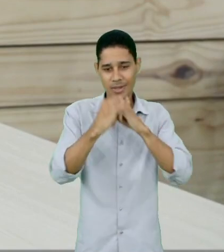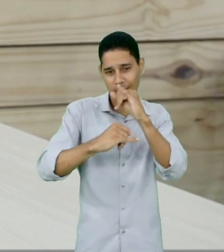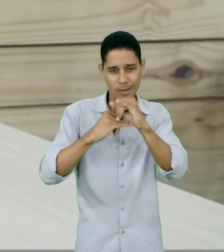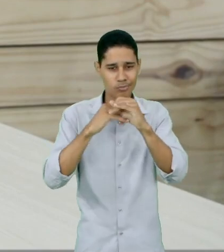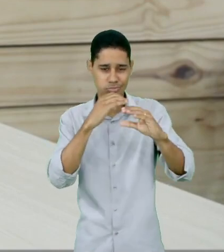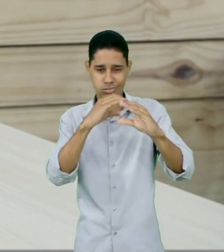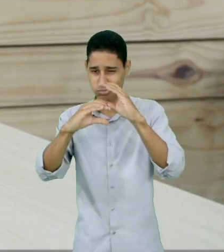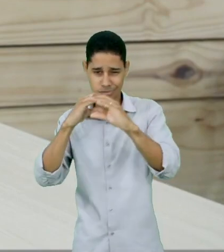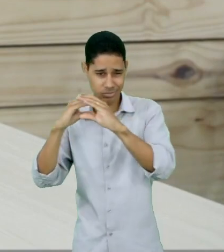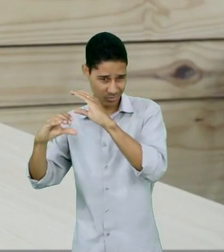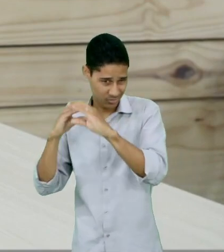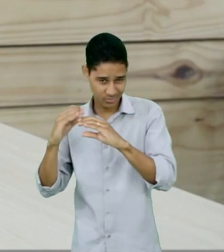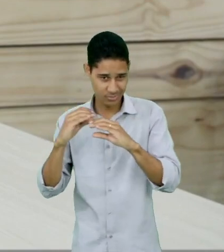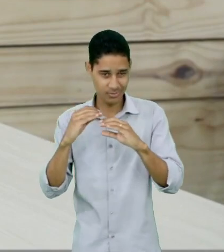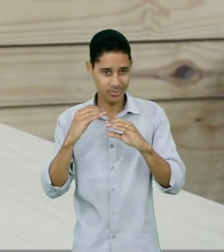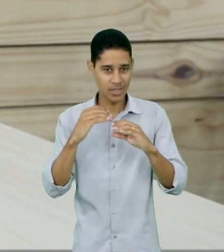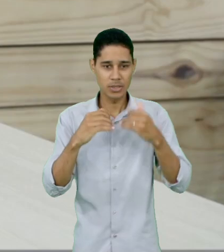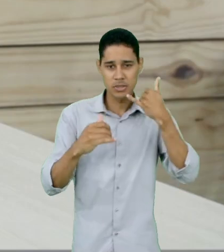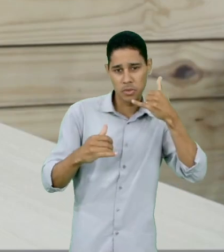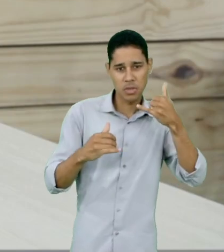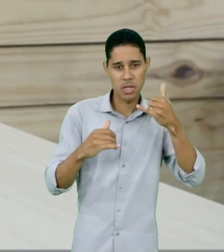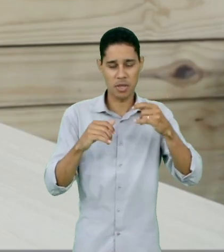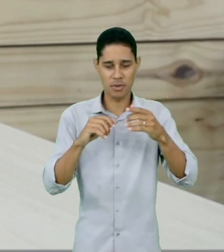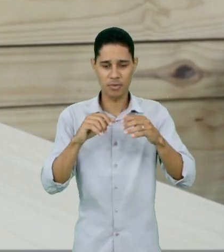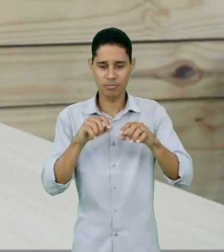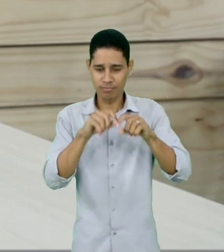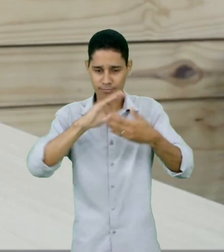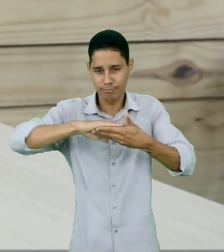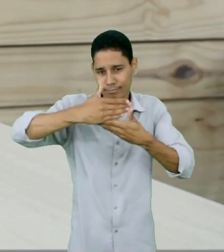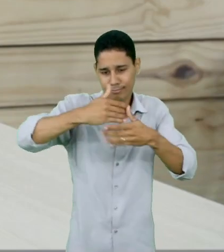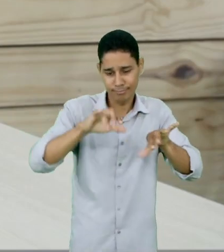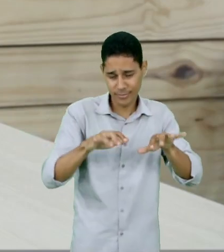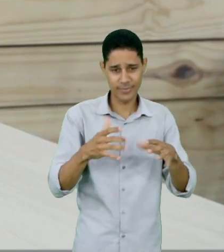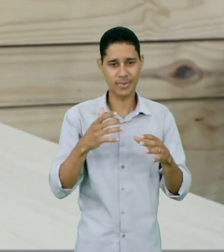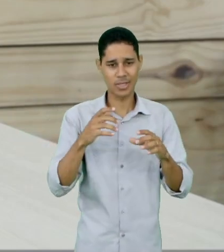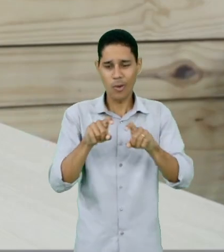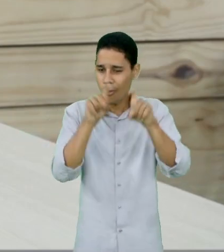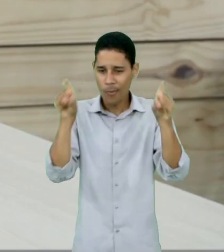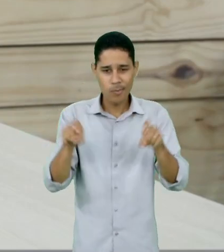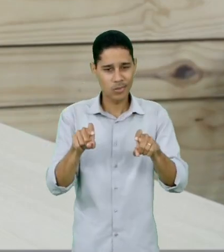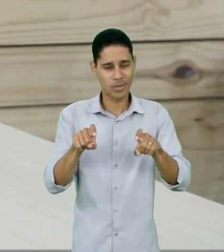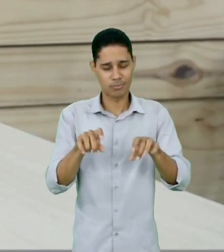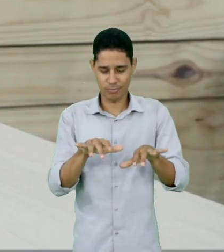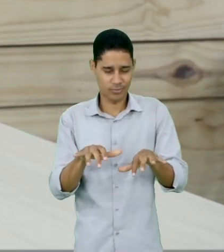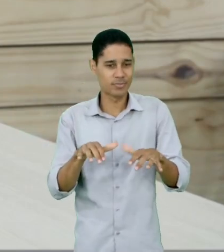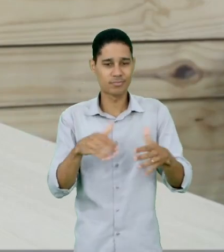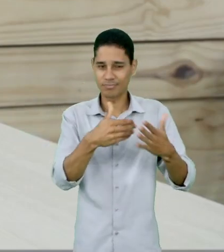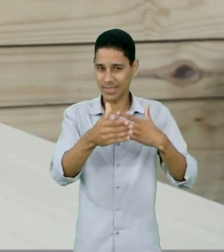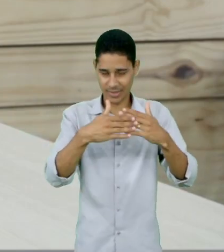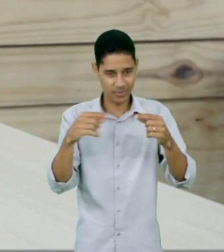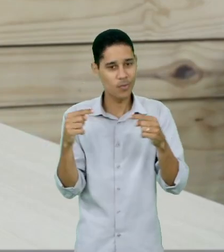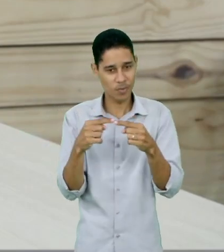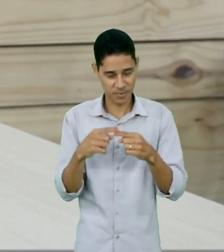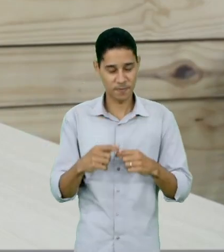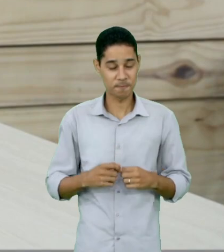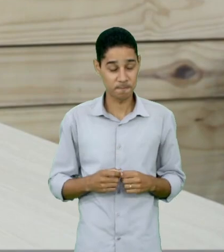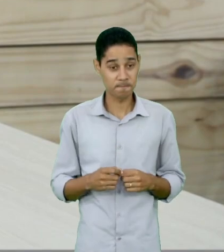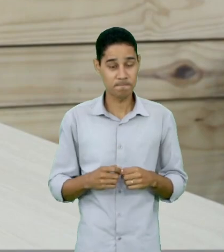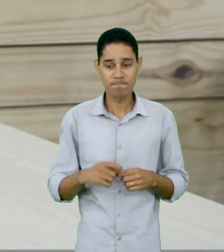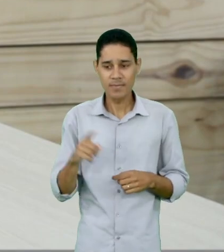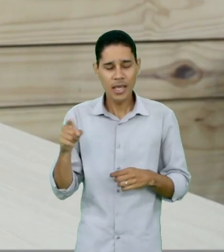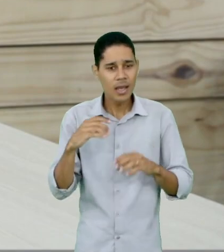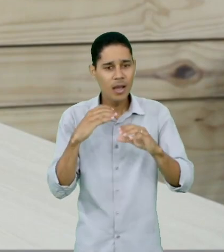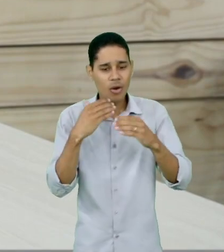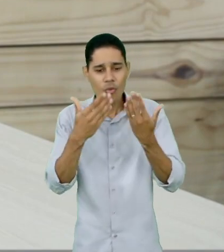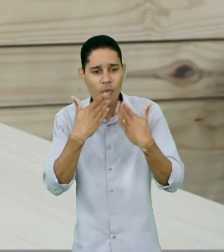certo? Isso aí é o smartphone, o notebook, o PC, qualquer coisa desse tipo aí. E por que é que eles se conversam?